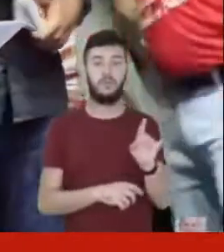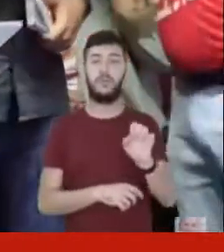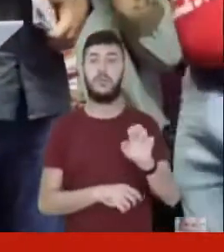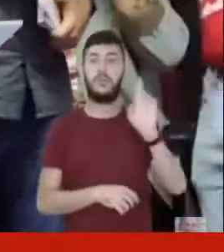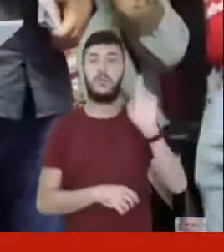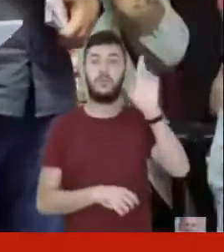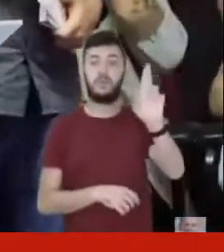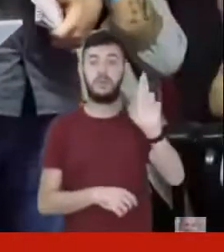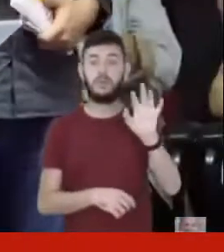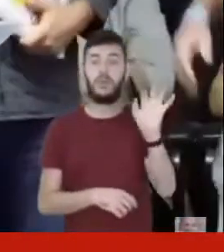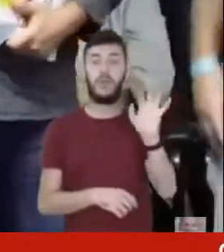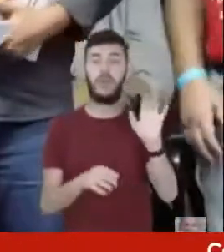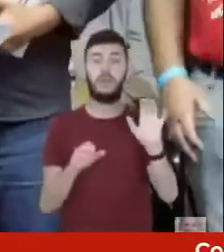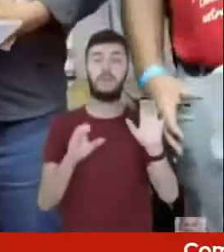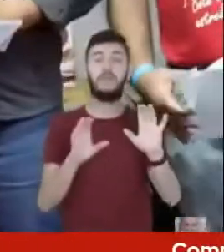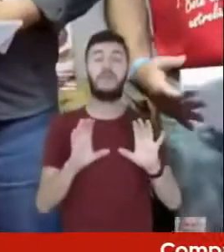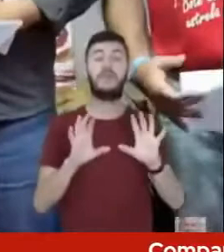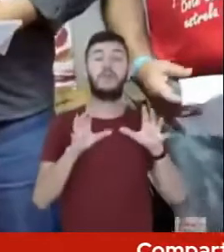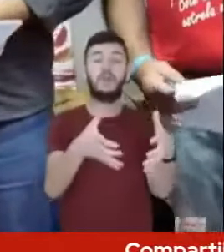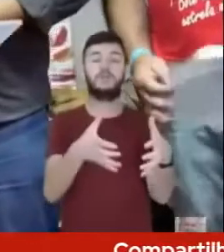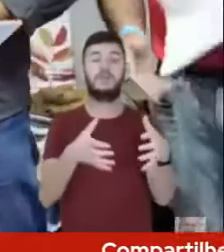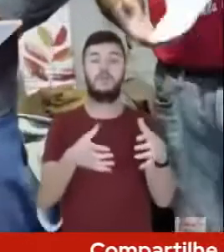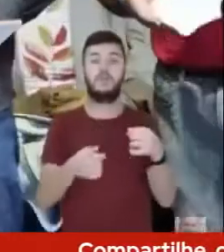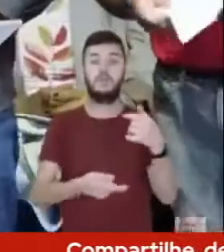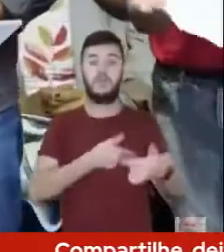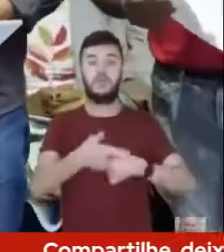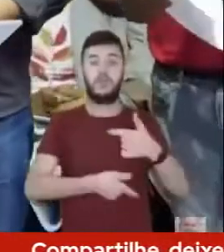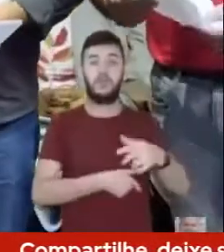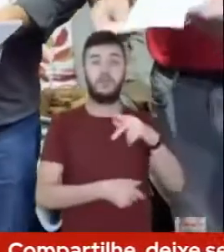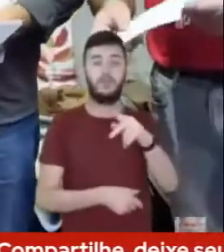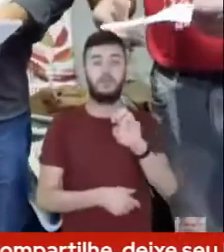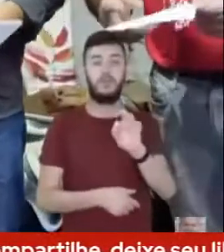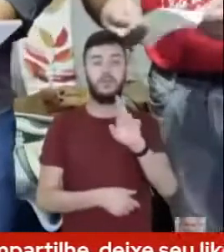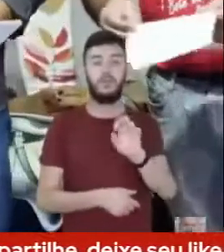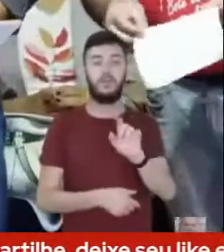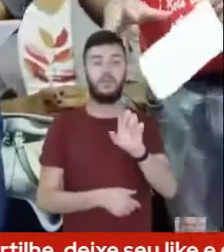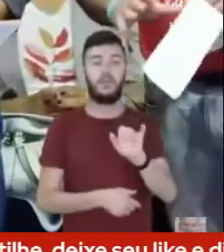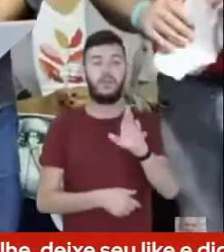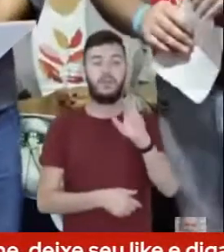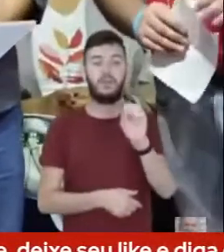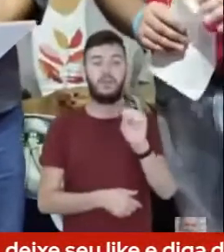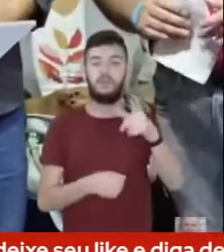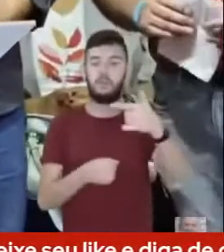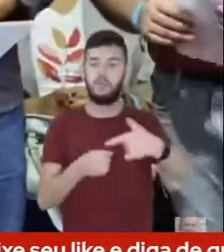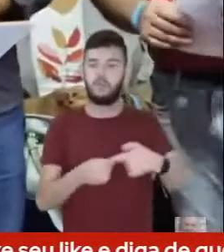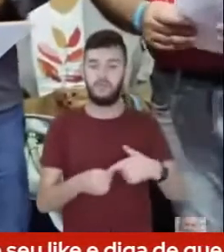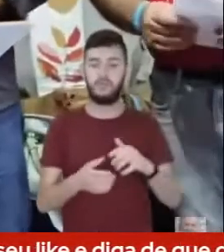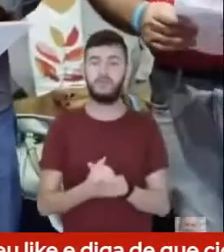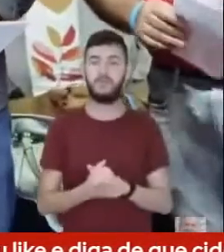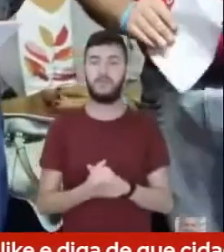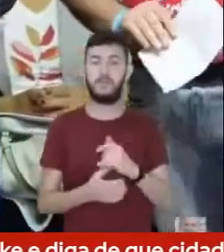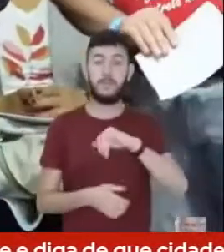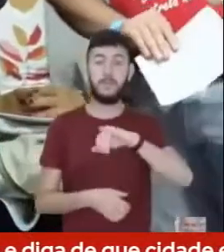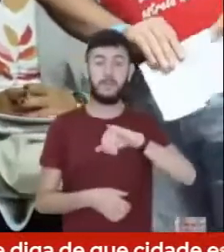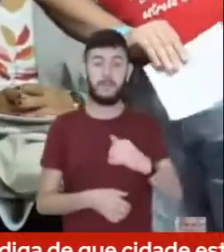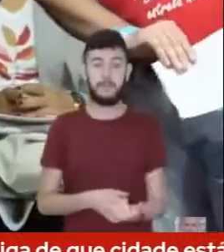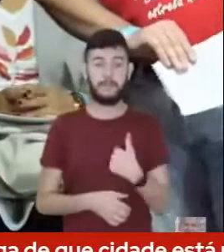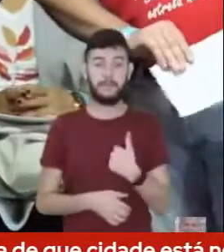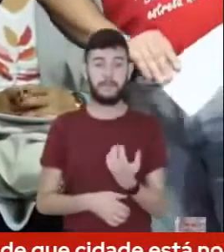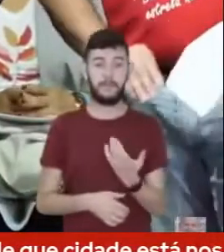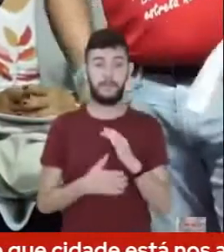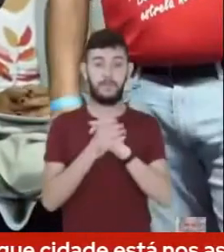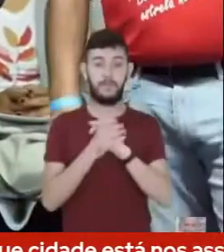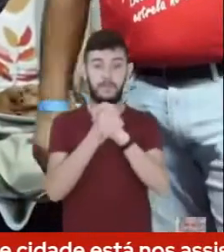Obrigado, companheiro presidente Sérgio Nobre, o qual eu saúdo. Aproveitar aqui para saudar o governador